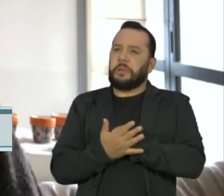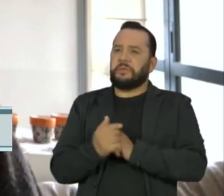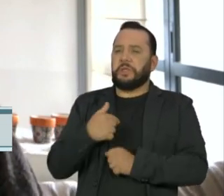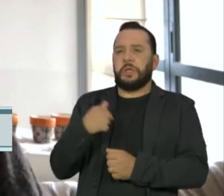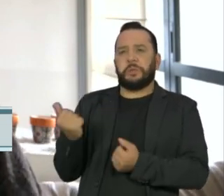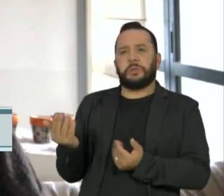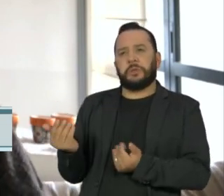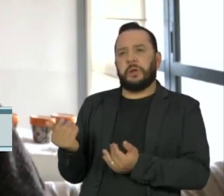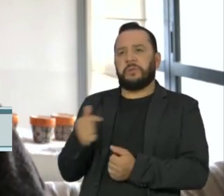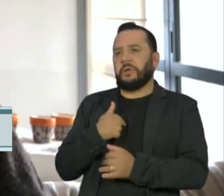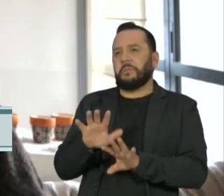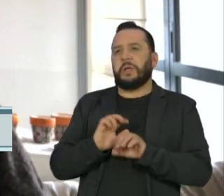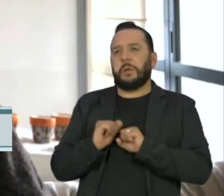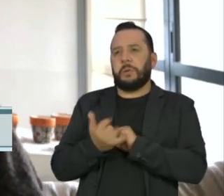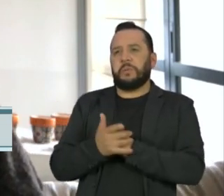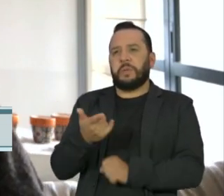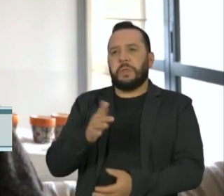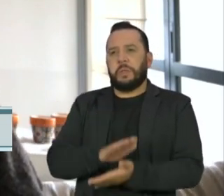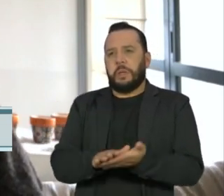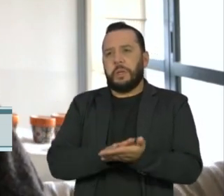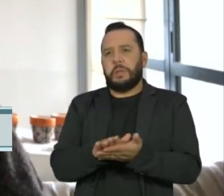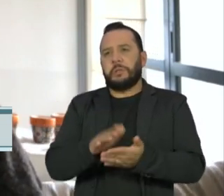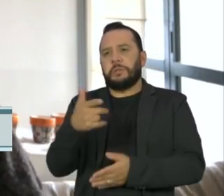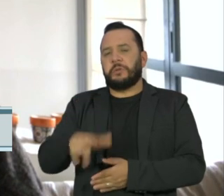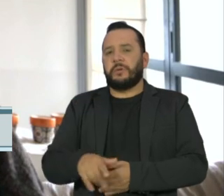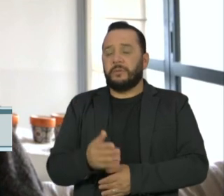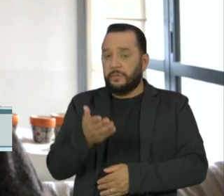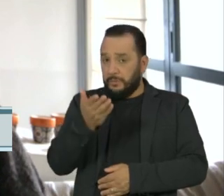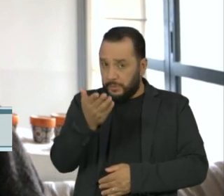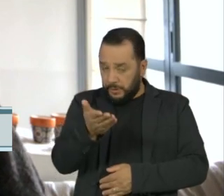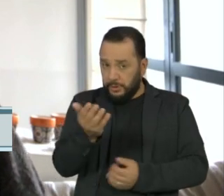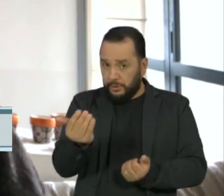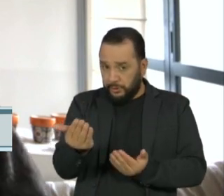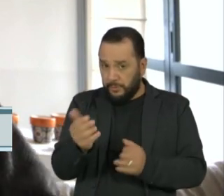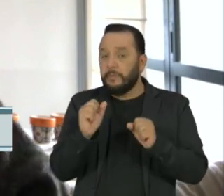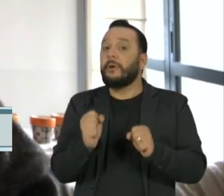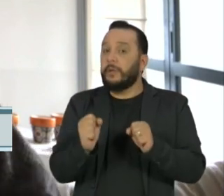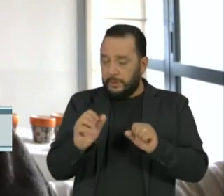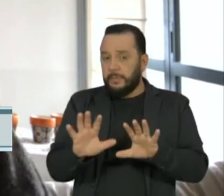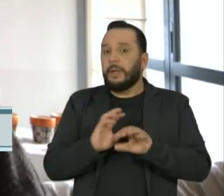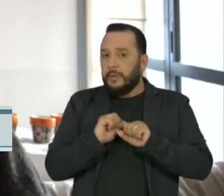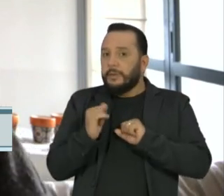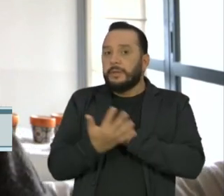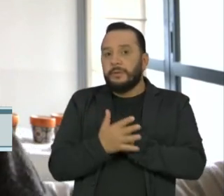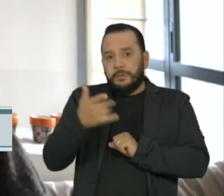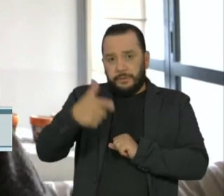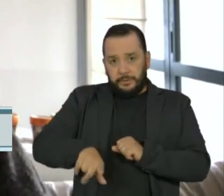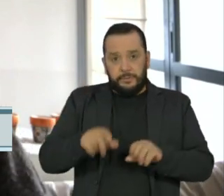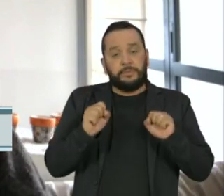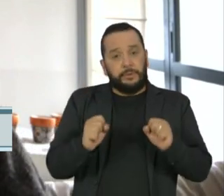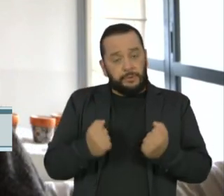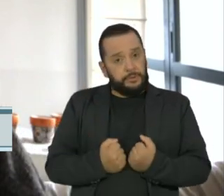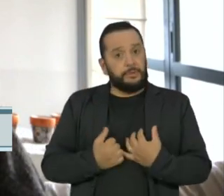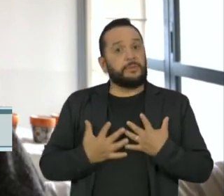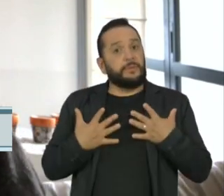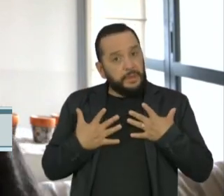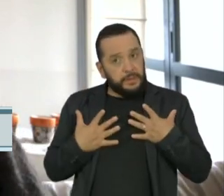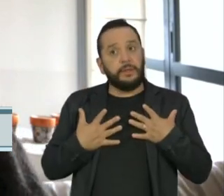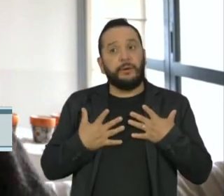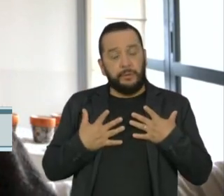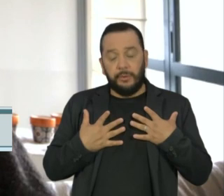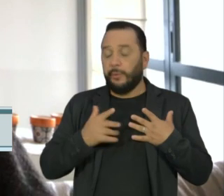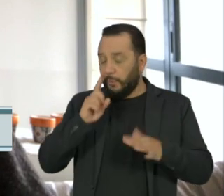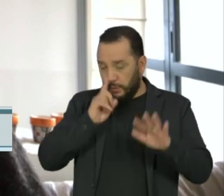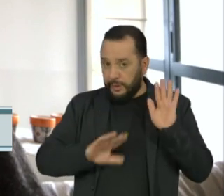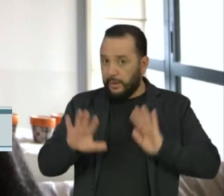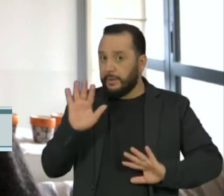não vou ter infecção, que sim, você jovem ou não jovem, eventualmente pode ter uma infecção, então você tem que tomar cuidado, se